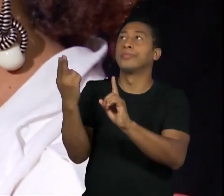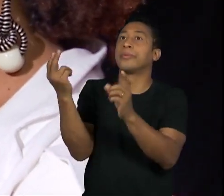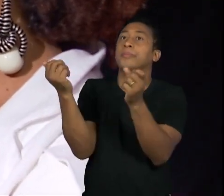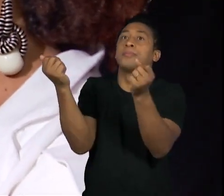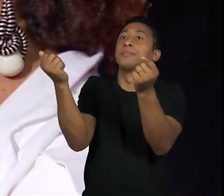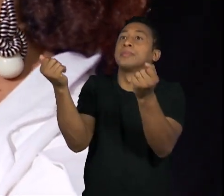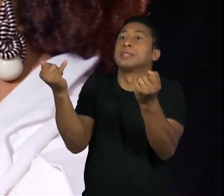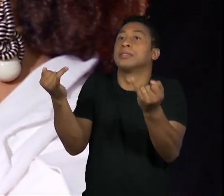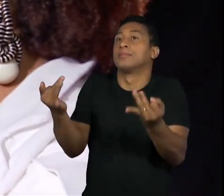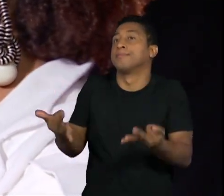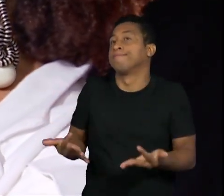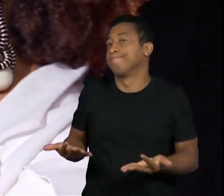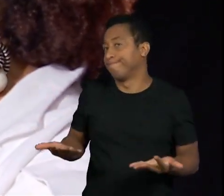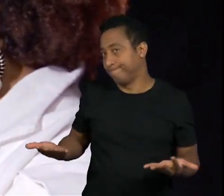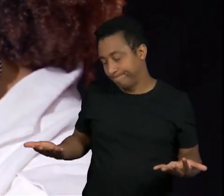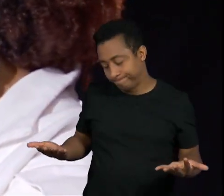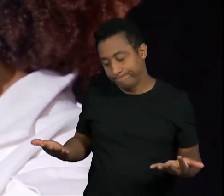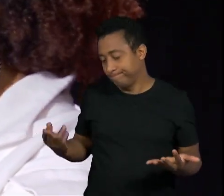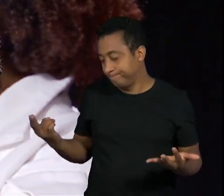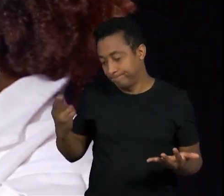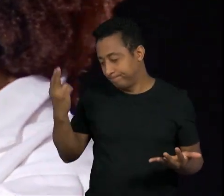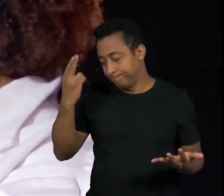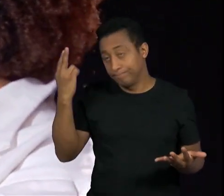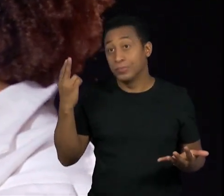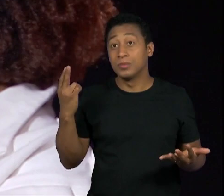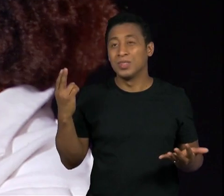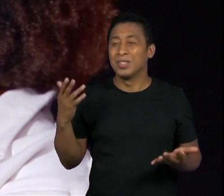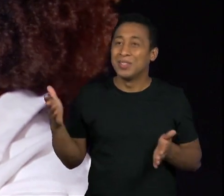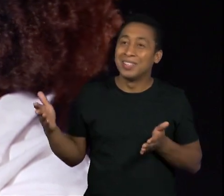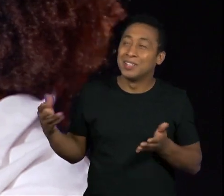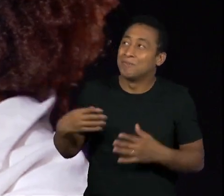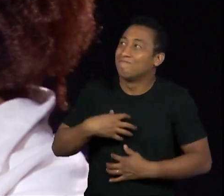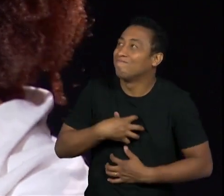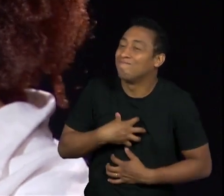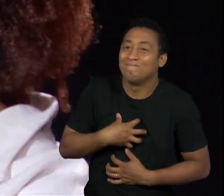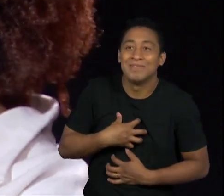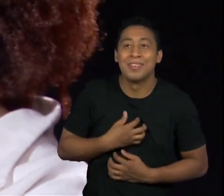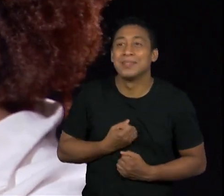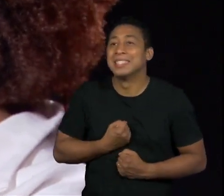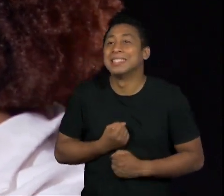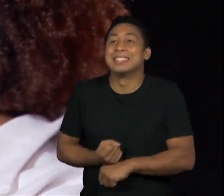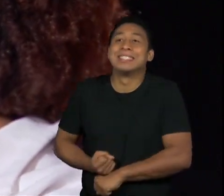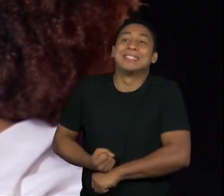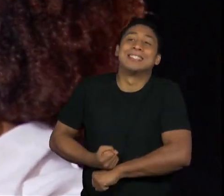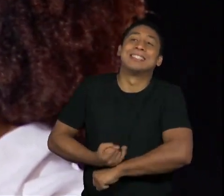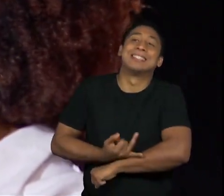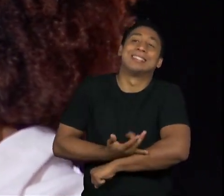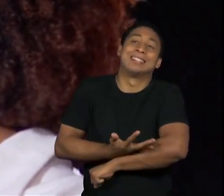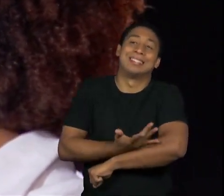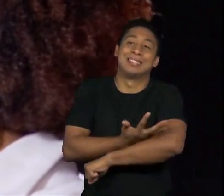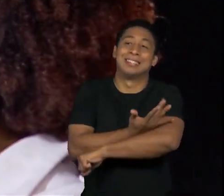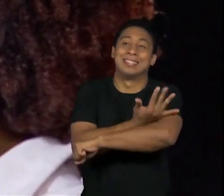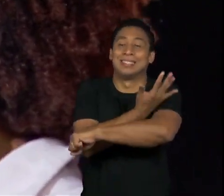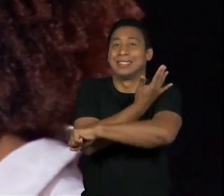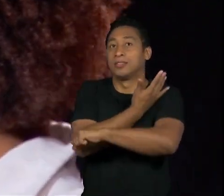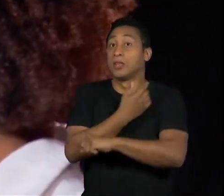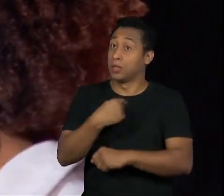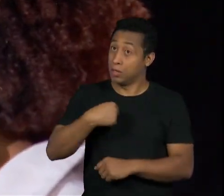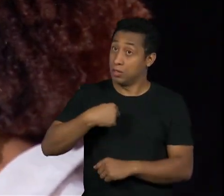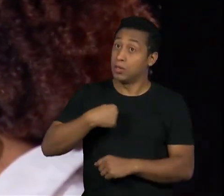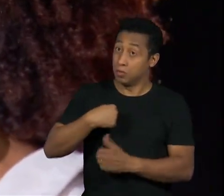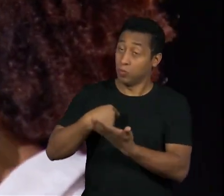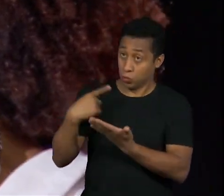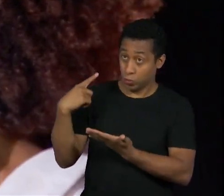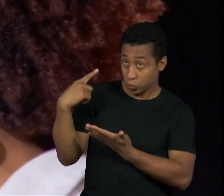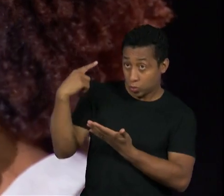indescritível. Um lugar que já me provoca uma emoção enorme. Ter o privilégio de ser escolhida por